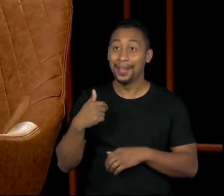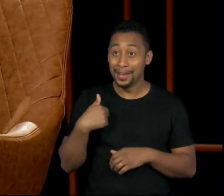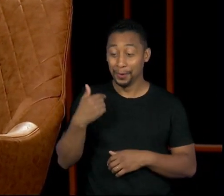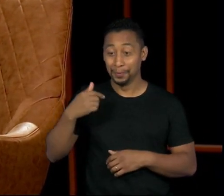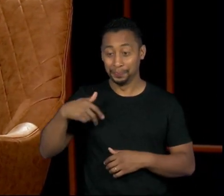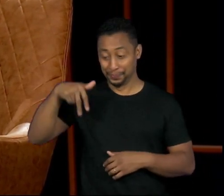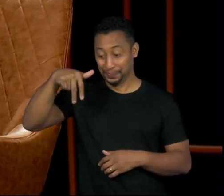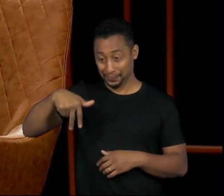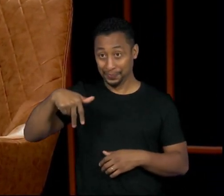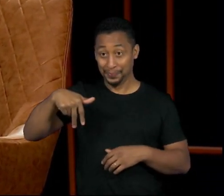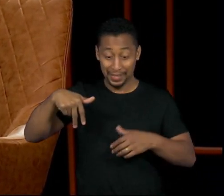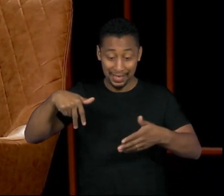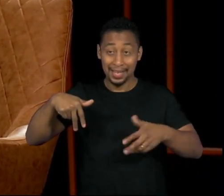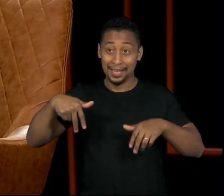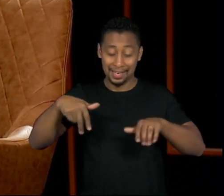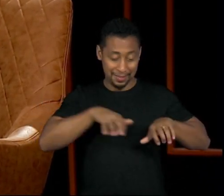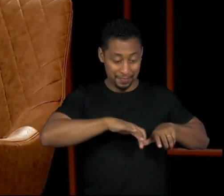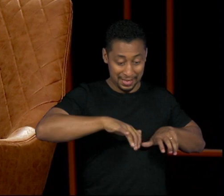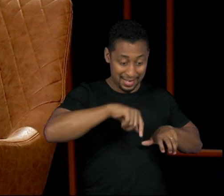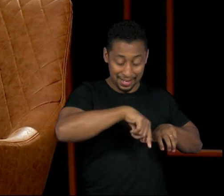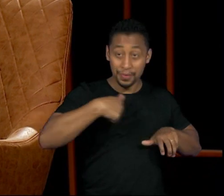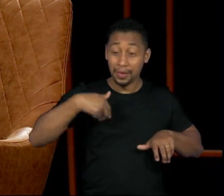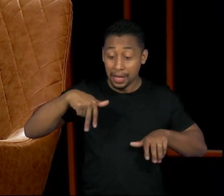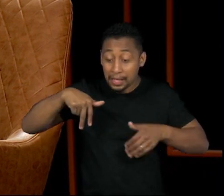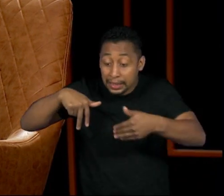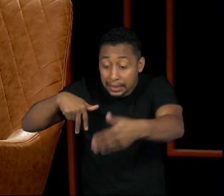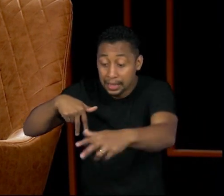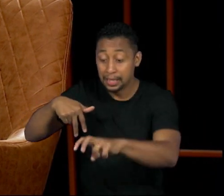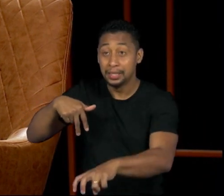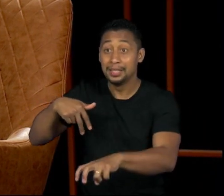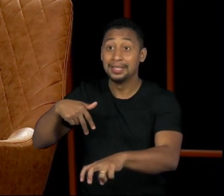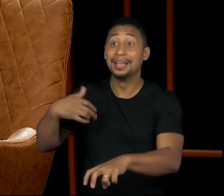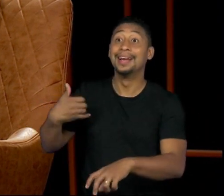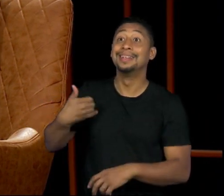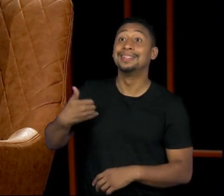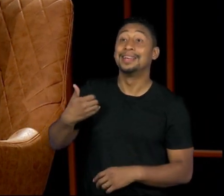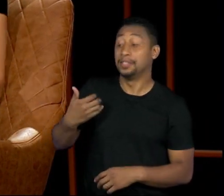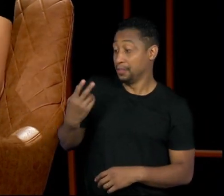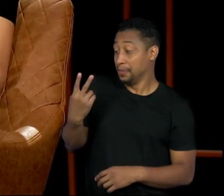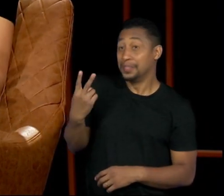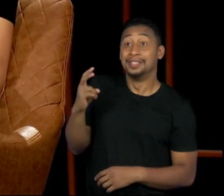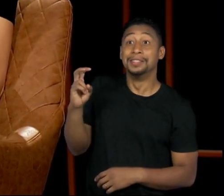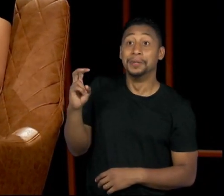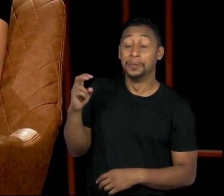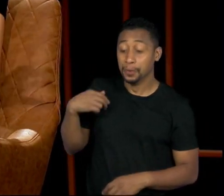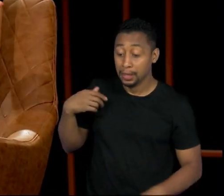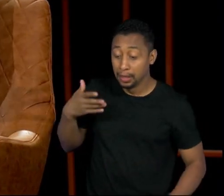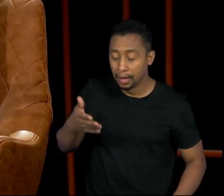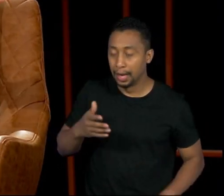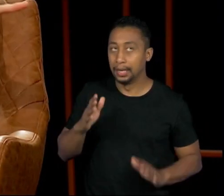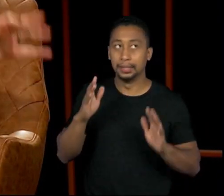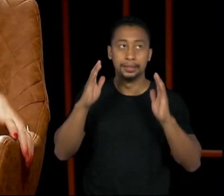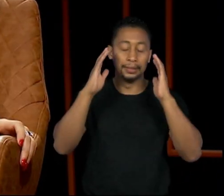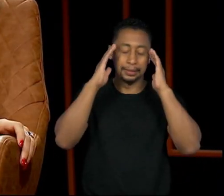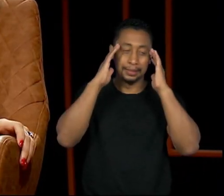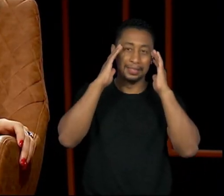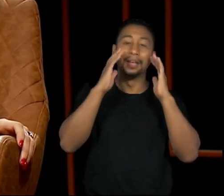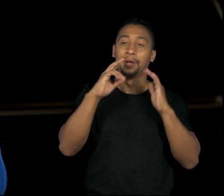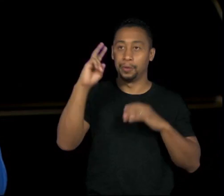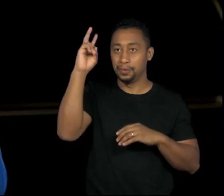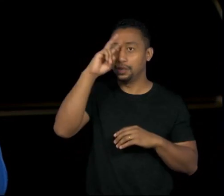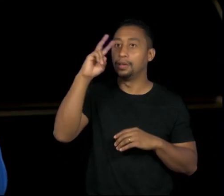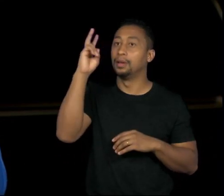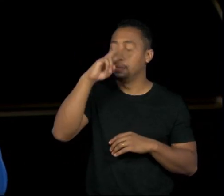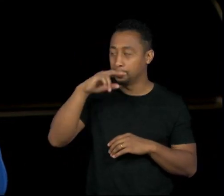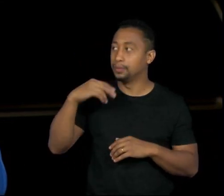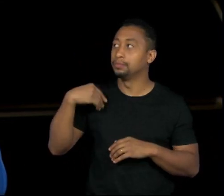distância de mim. Eu tinha 25 anos. E foi uma experiência que, se eu fechar os olhos, eu me lembro dessa sensação. Agora, o